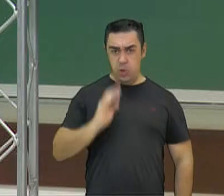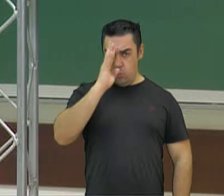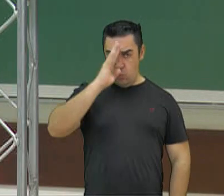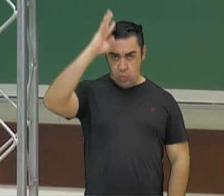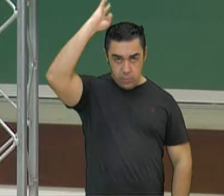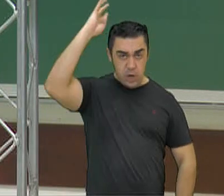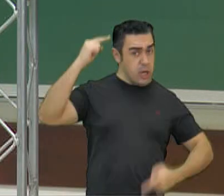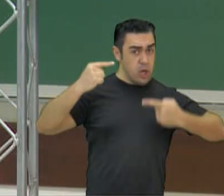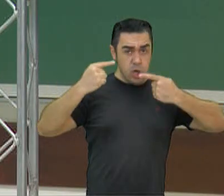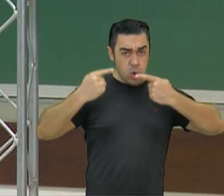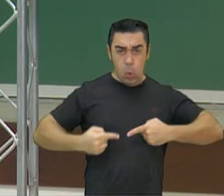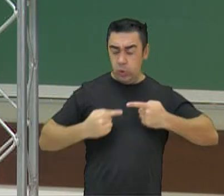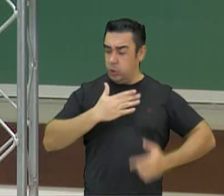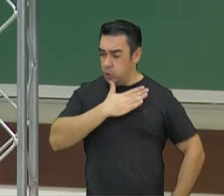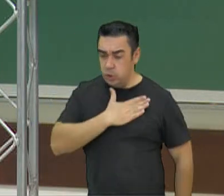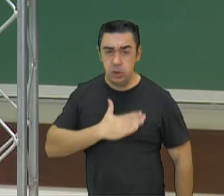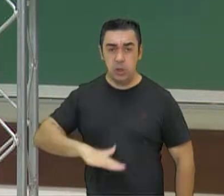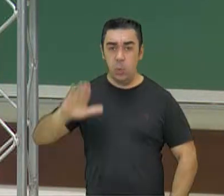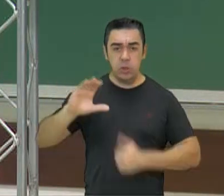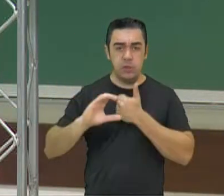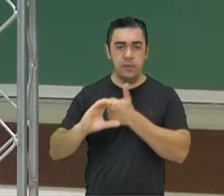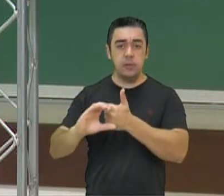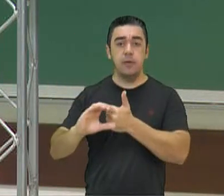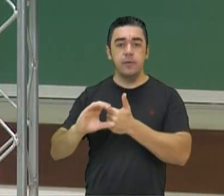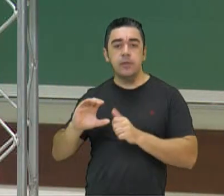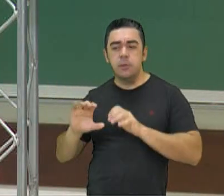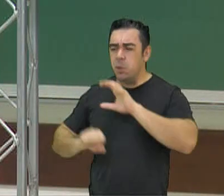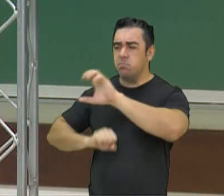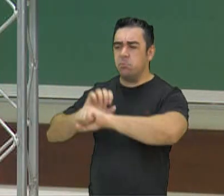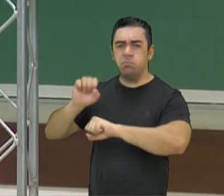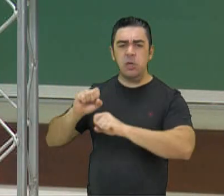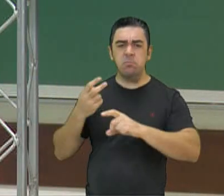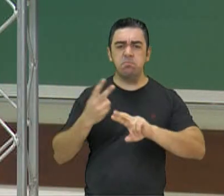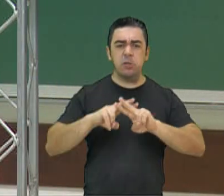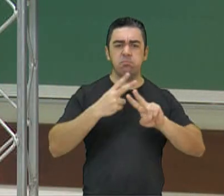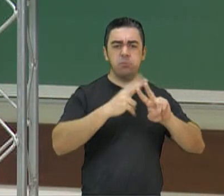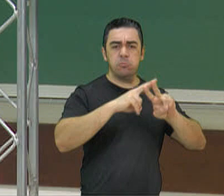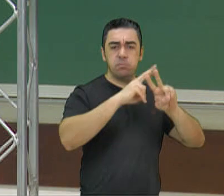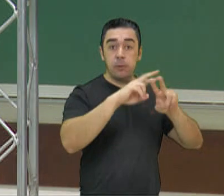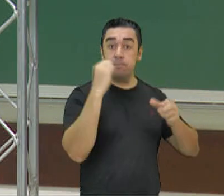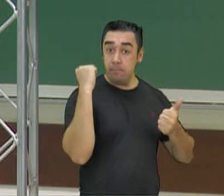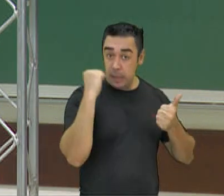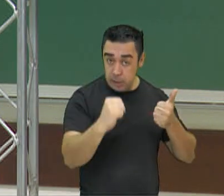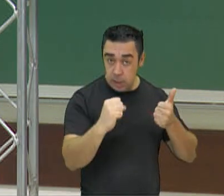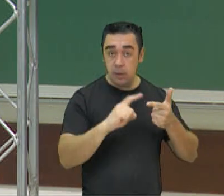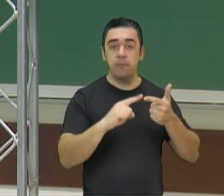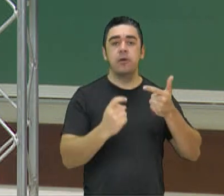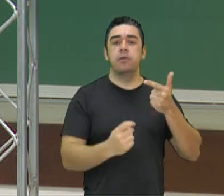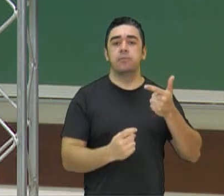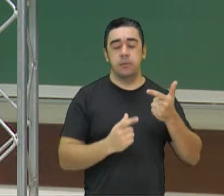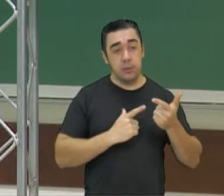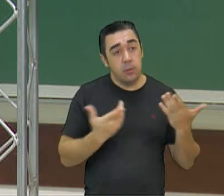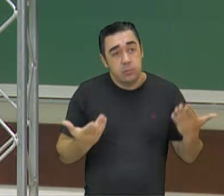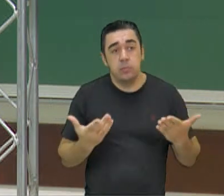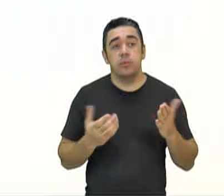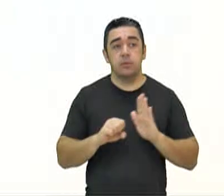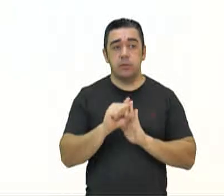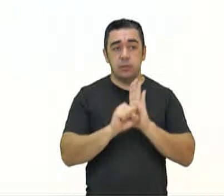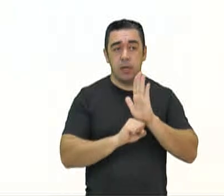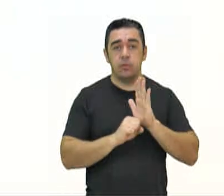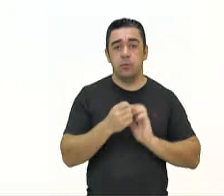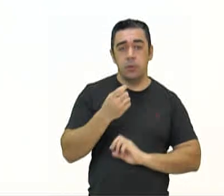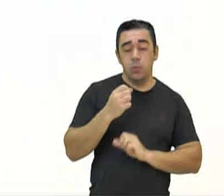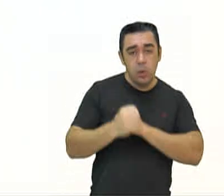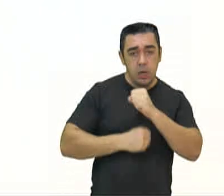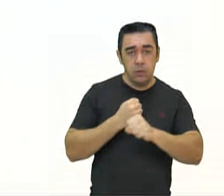Então, do ano 64 depois de Cristo até o ano 305, no governo de